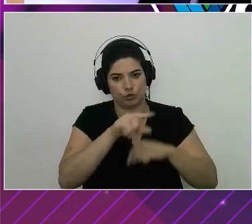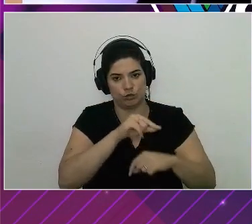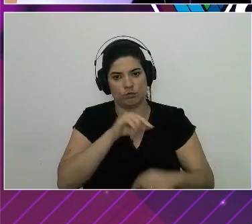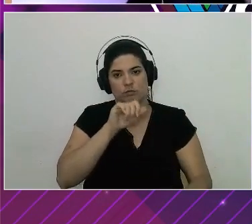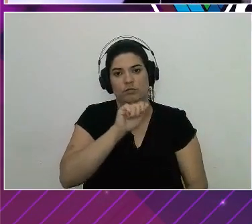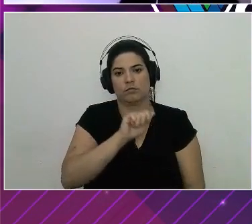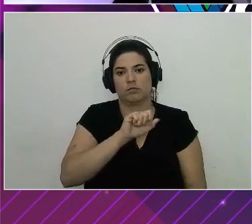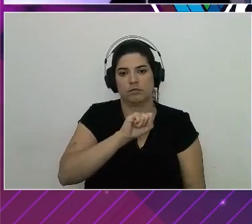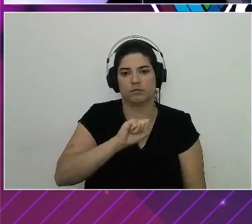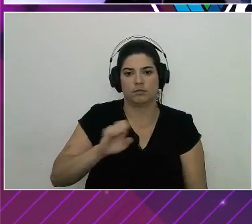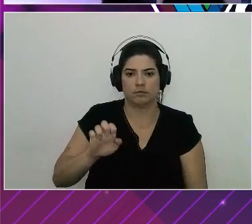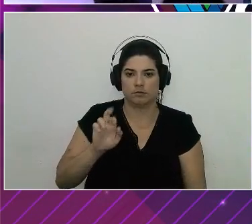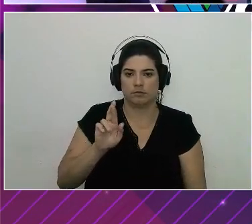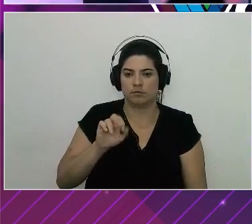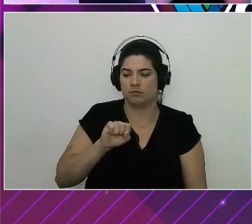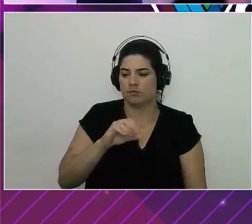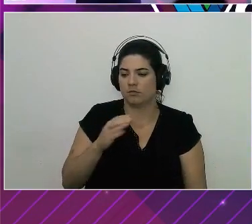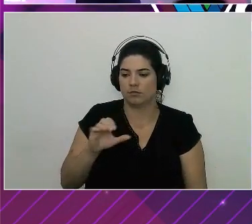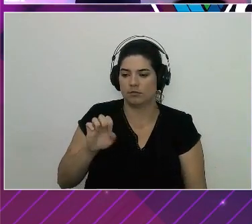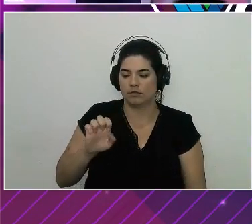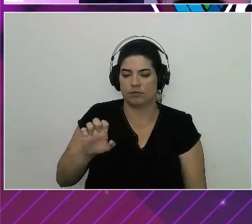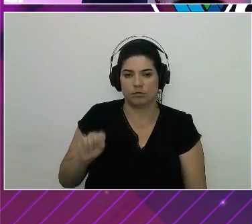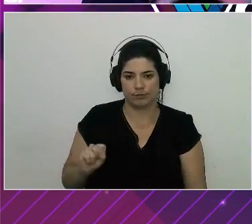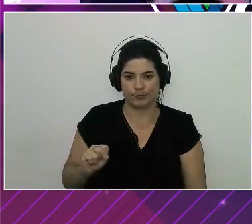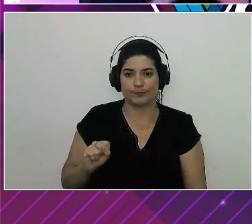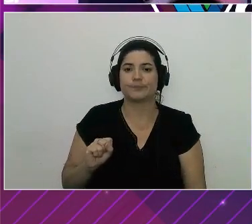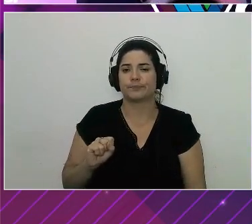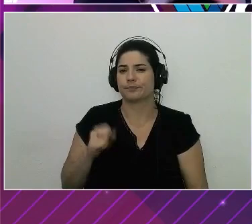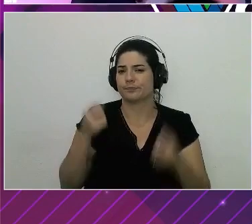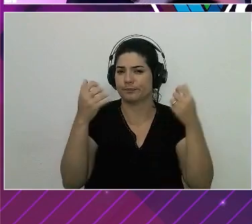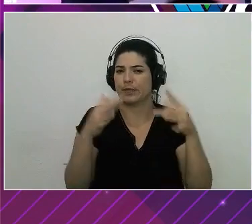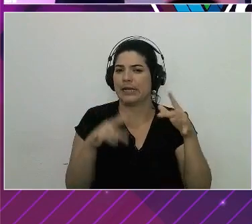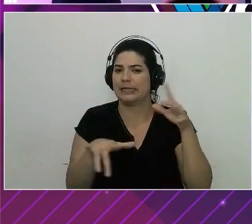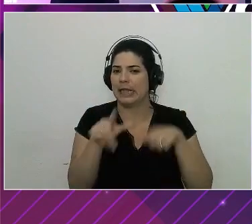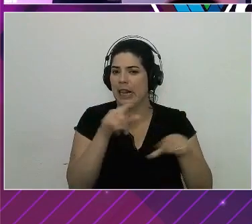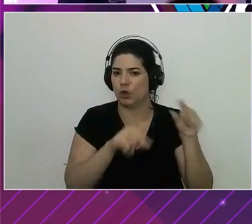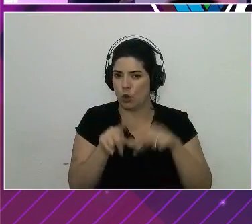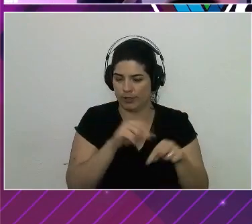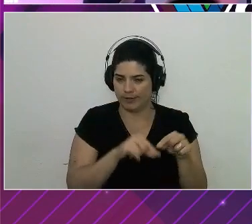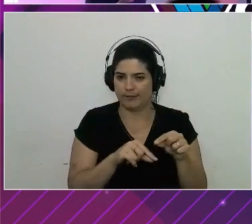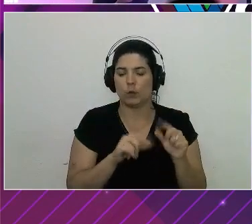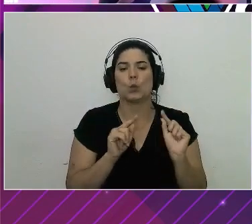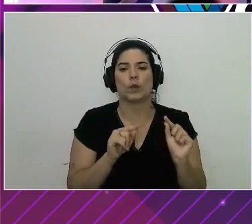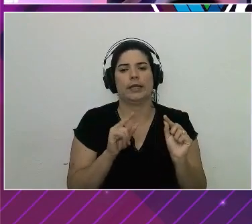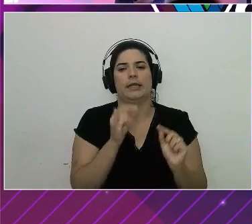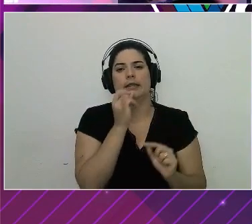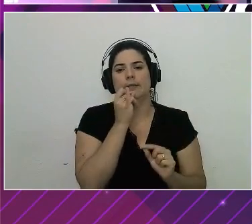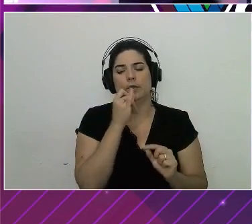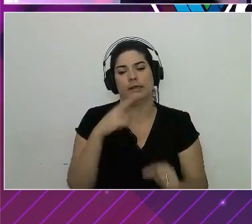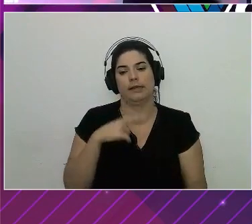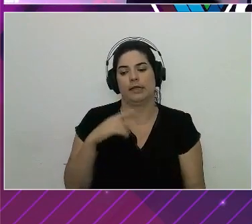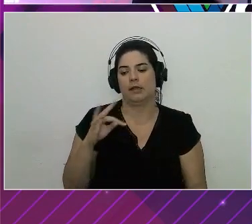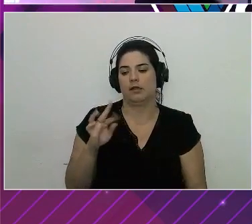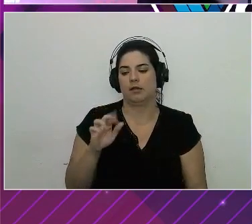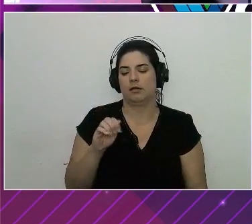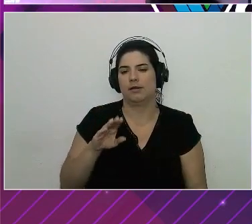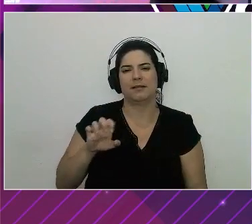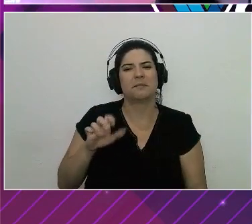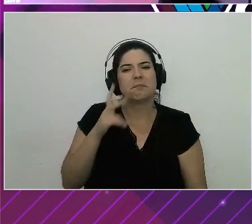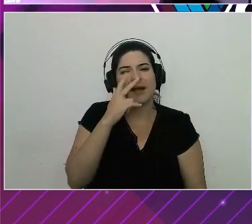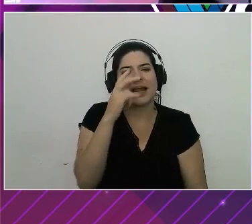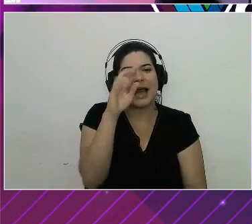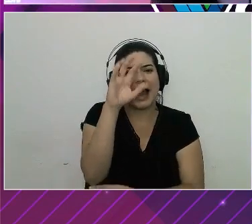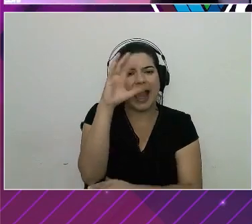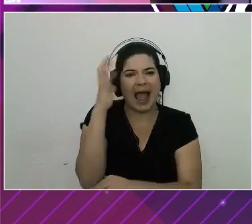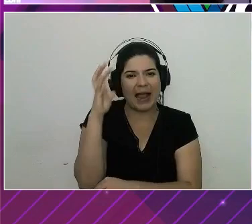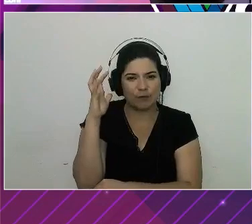asserções. Então, primeiro vamos falar de seletores. Então, imagina que você tem um trace. O trace nada mais é do que uma árvore, né? Uma árvore com N